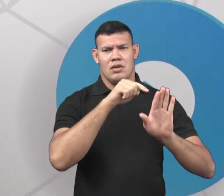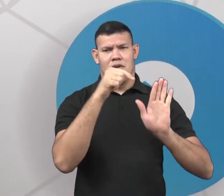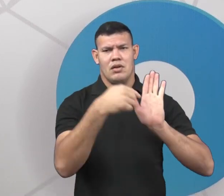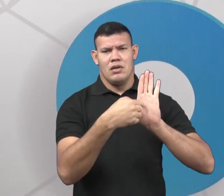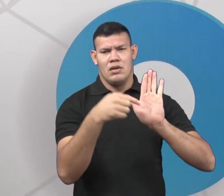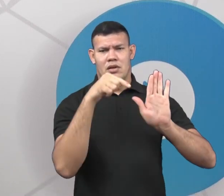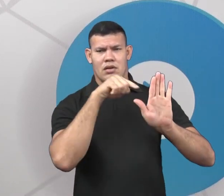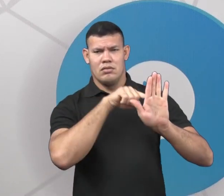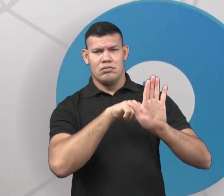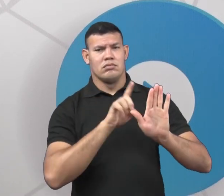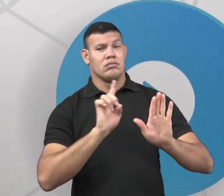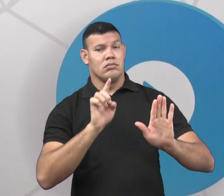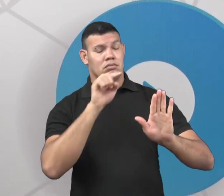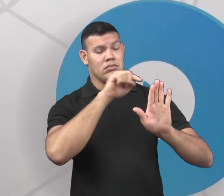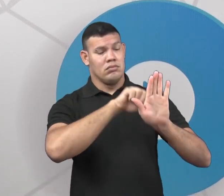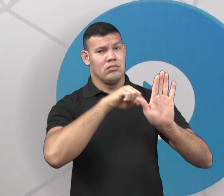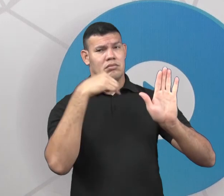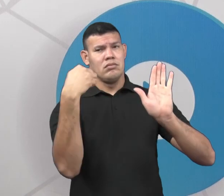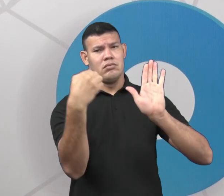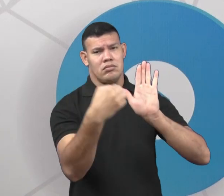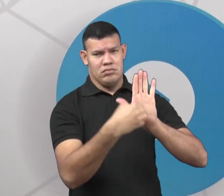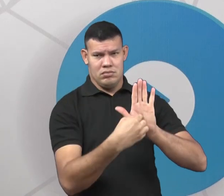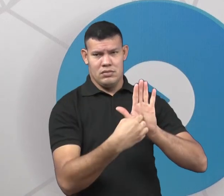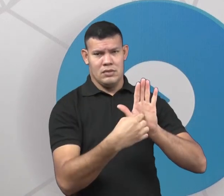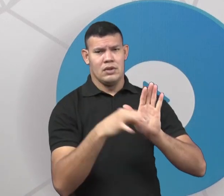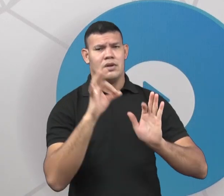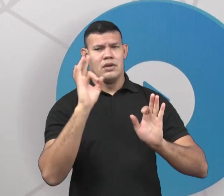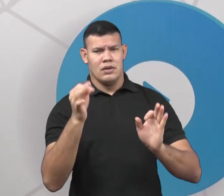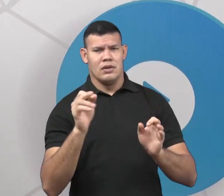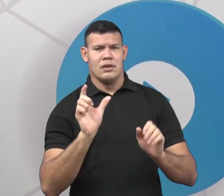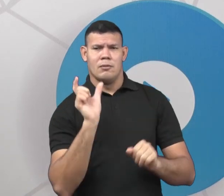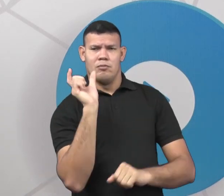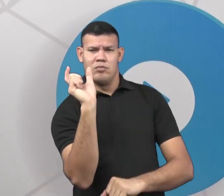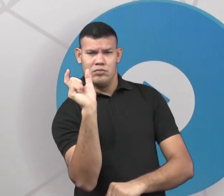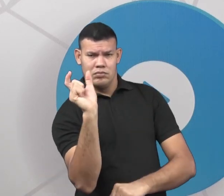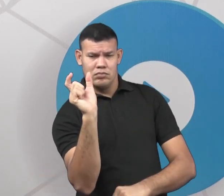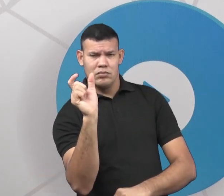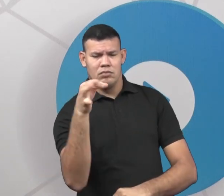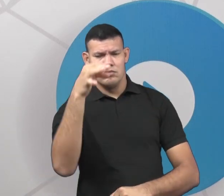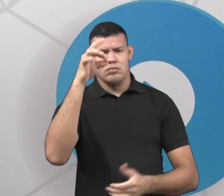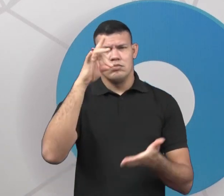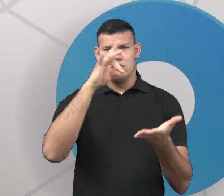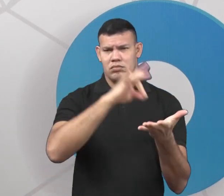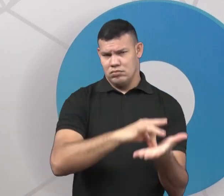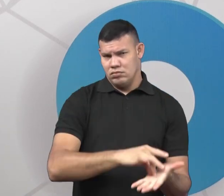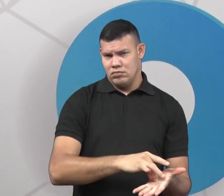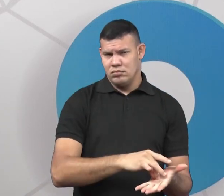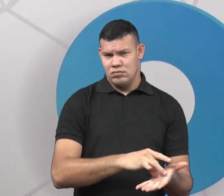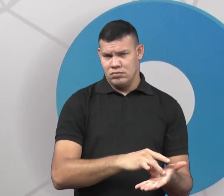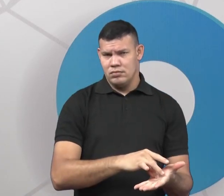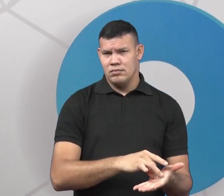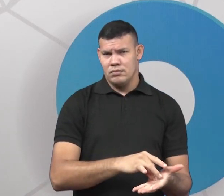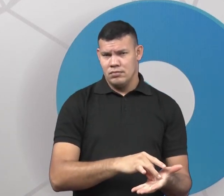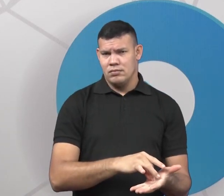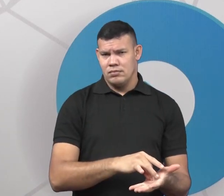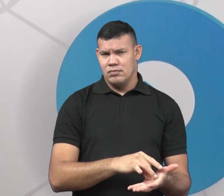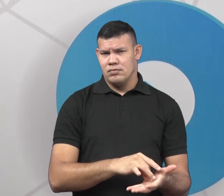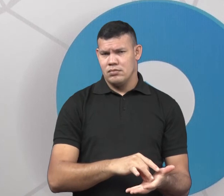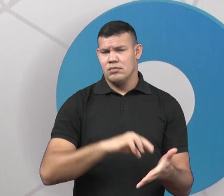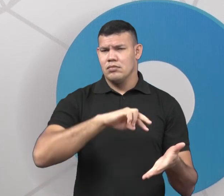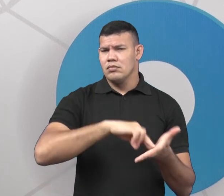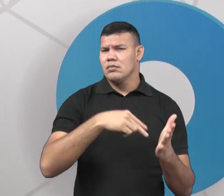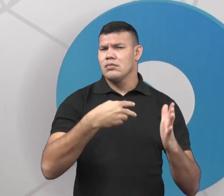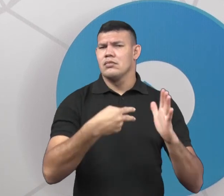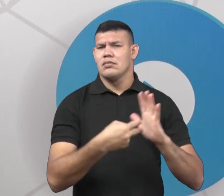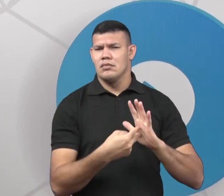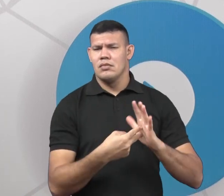mas a denotativa, onde as palavras devem estar em seu sentido real, portanto, elas devem ter uma